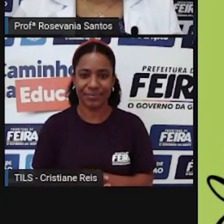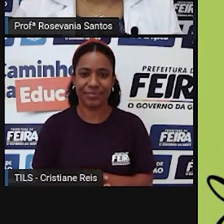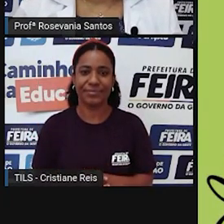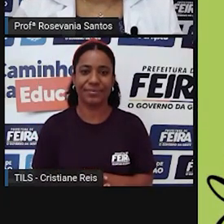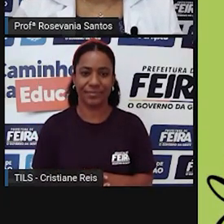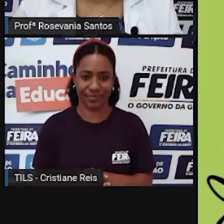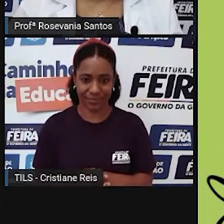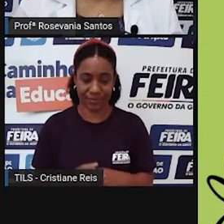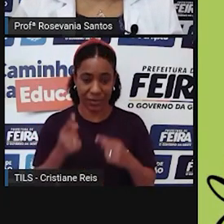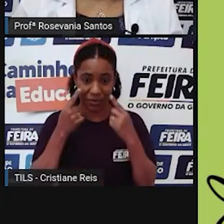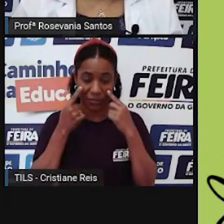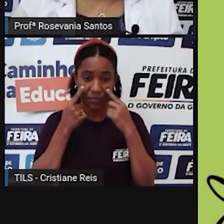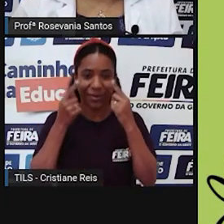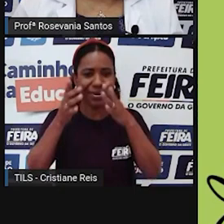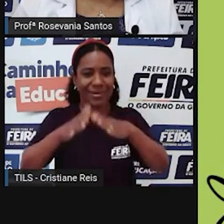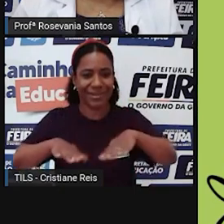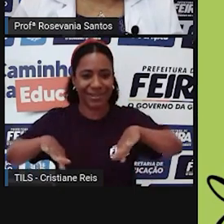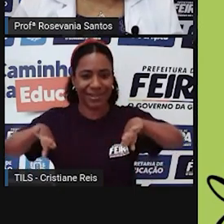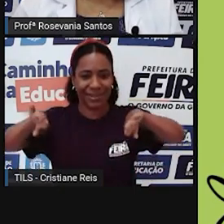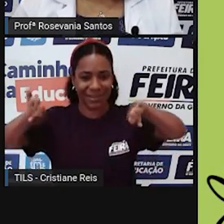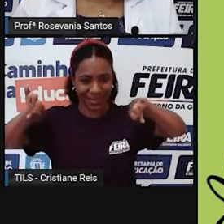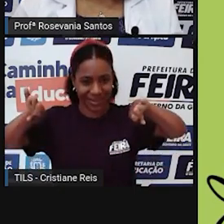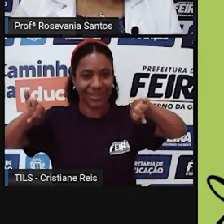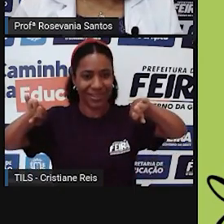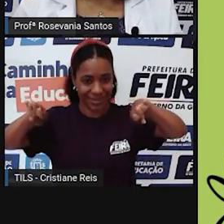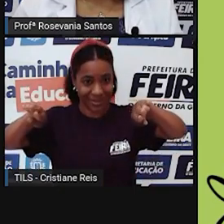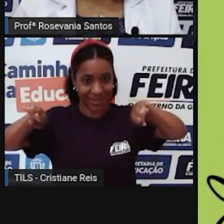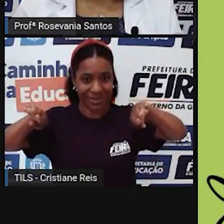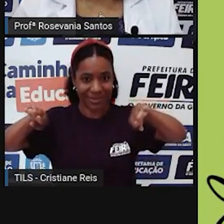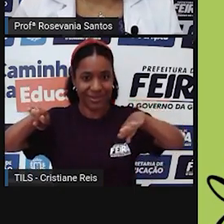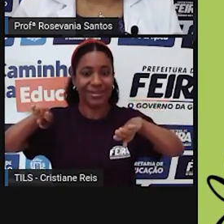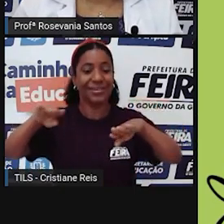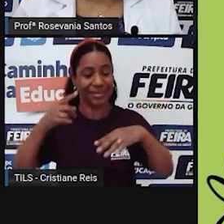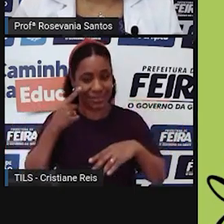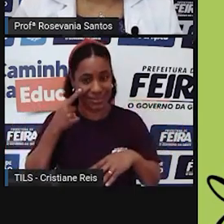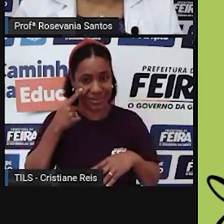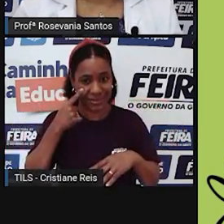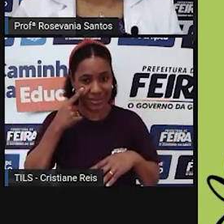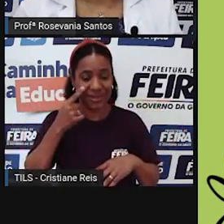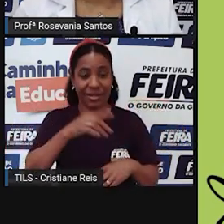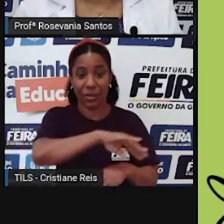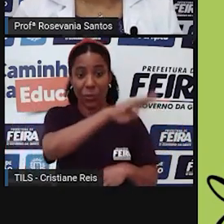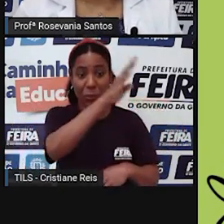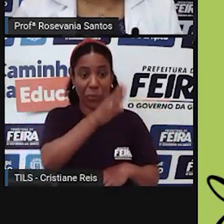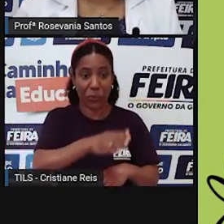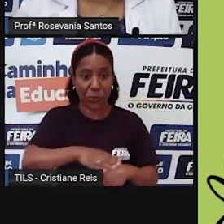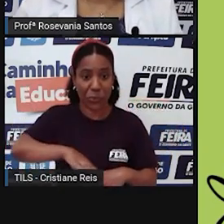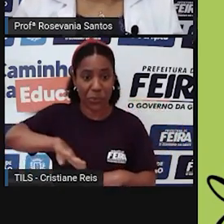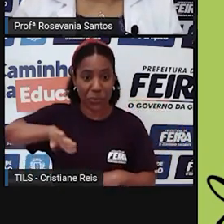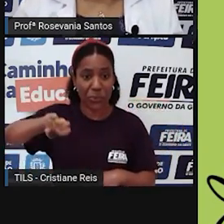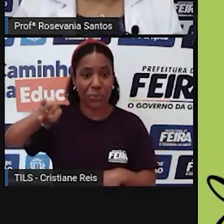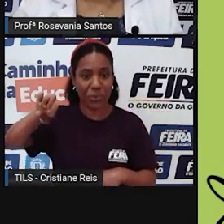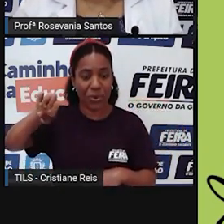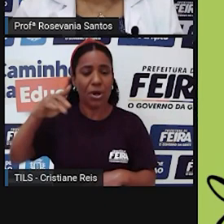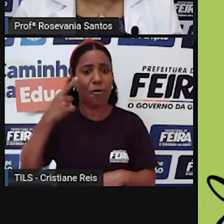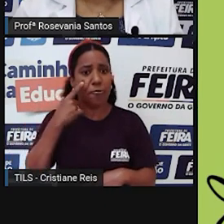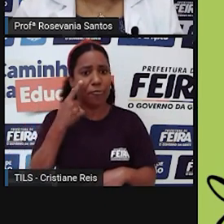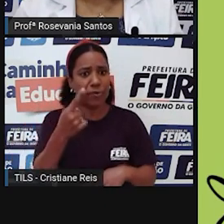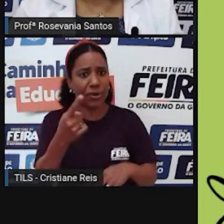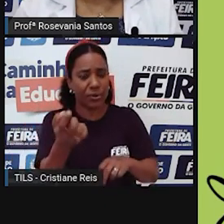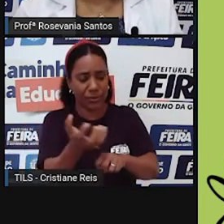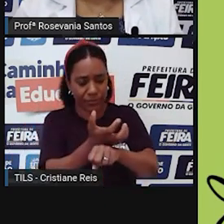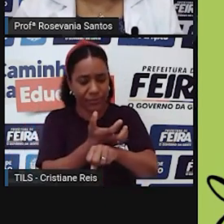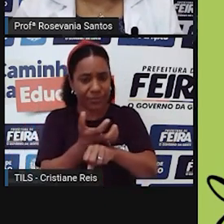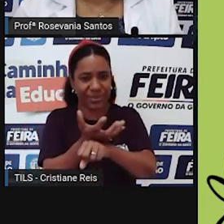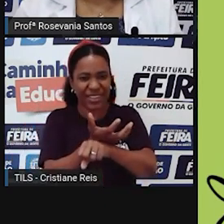né, desse vale, a gente está percebendo muito a ideia dos elementos naturais. Mas nesse espaço